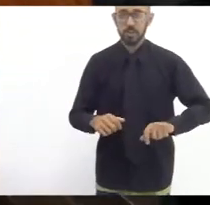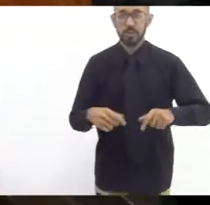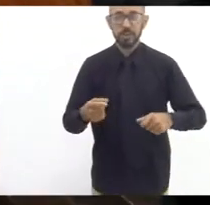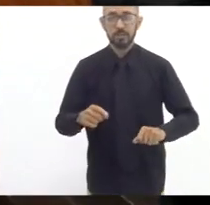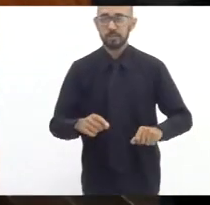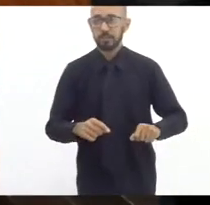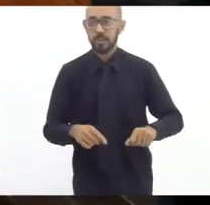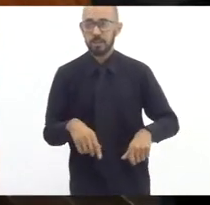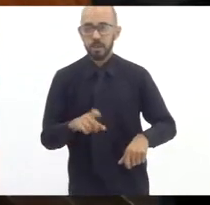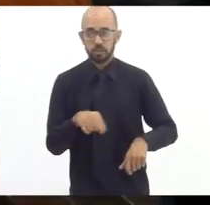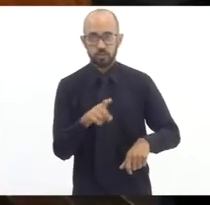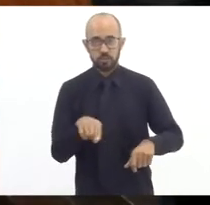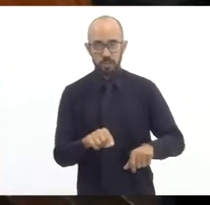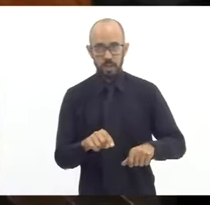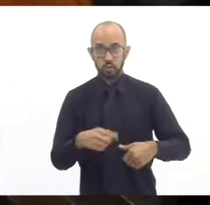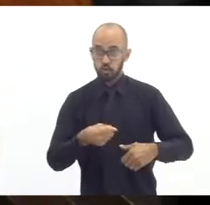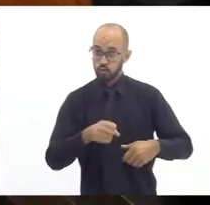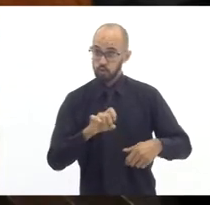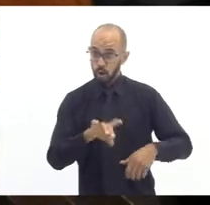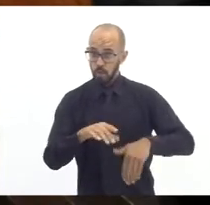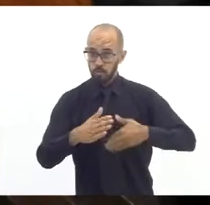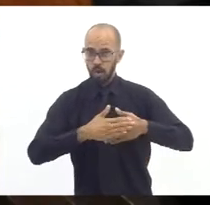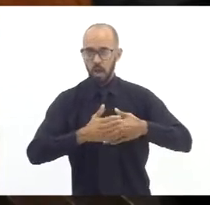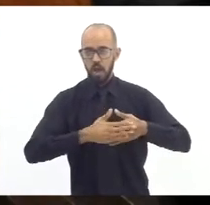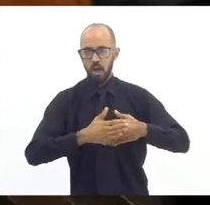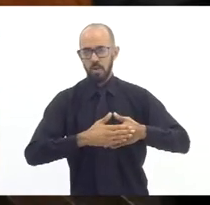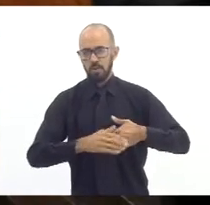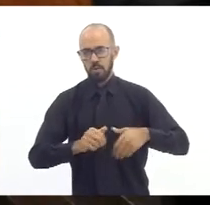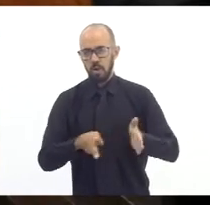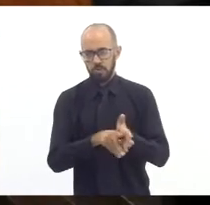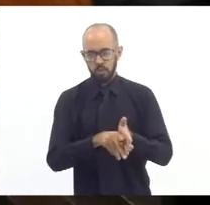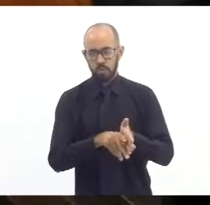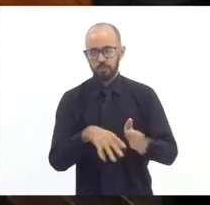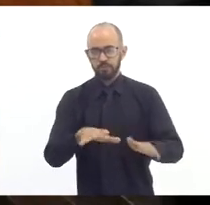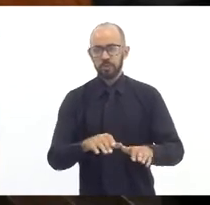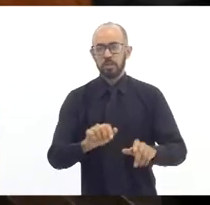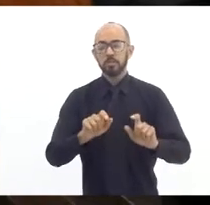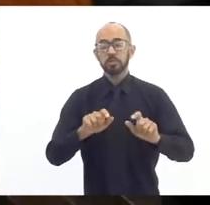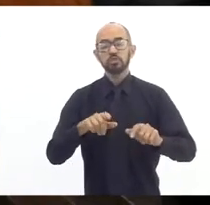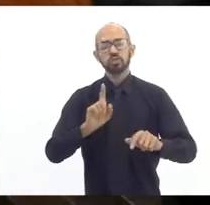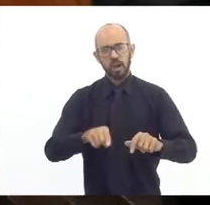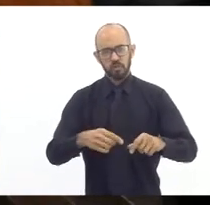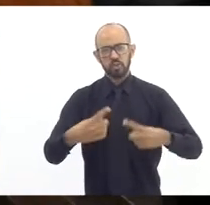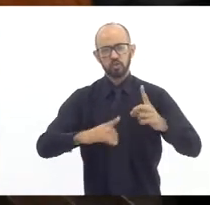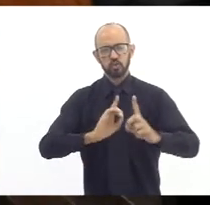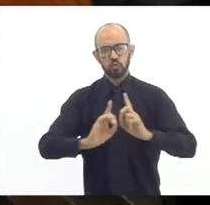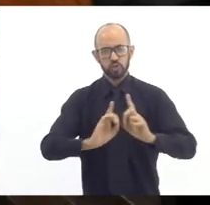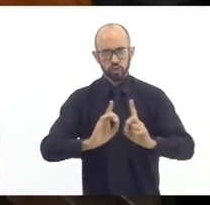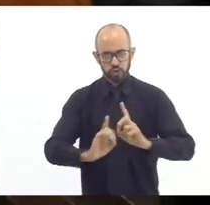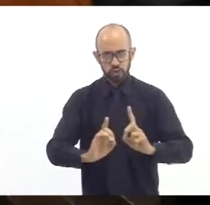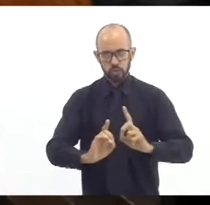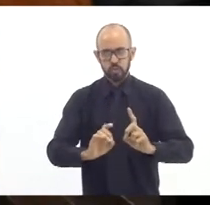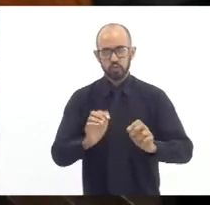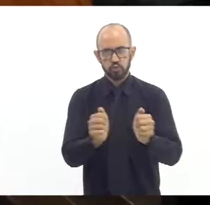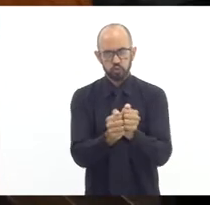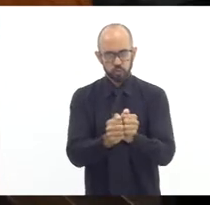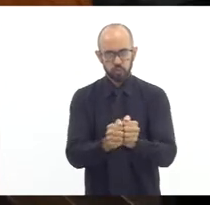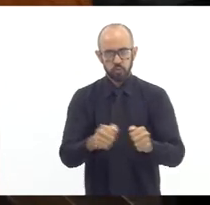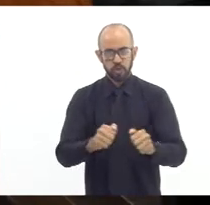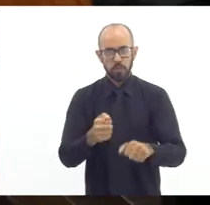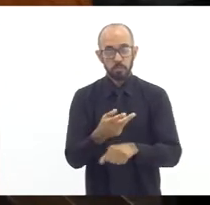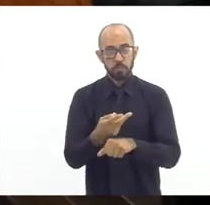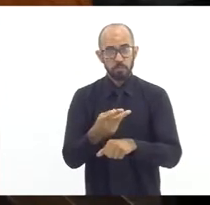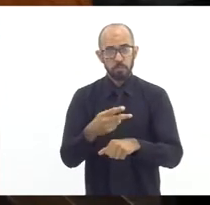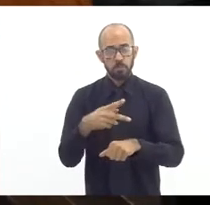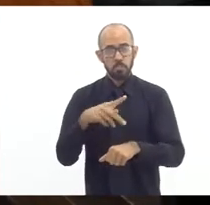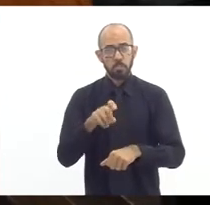essas multas por ato próprio. Inclusive, isso foi matéria discutida junto no âmbito da nossa Procuradoria, Procuradoria-Geral do